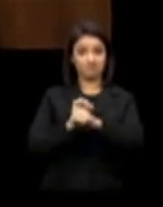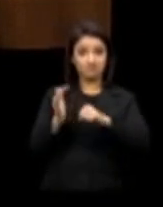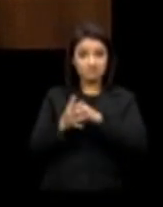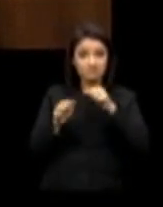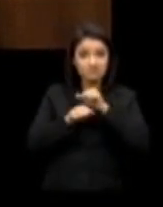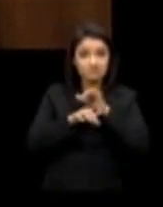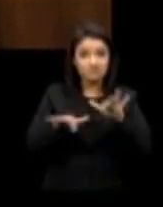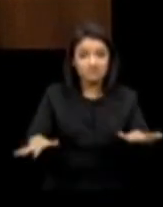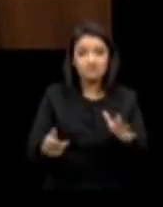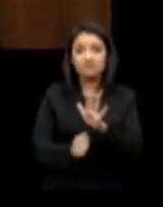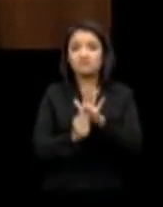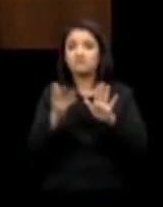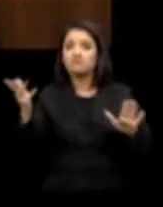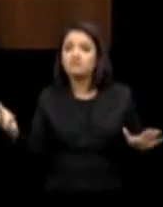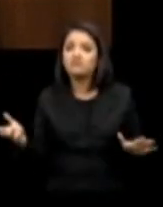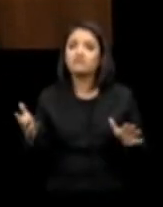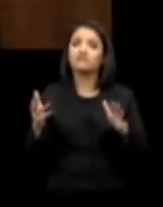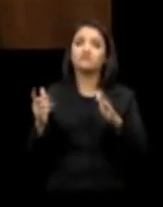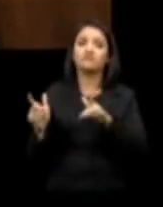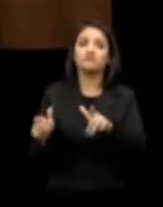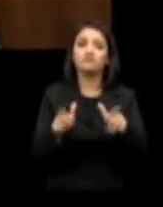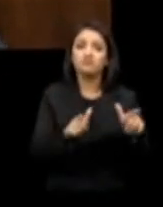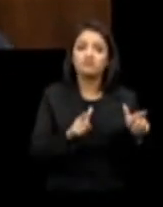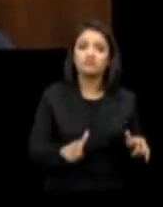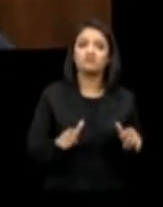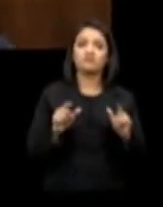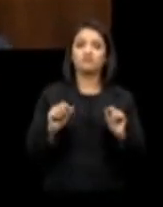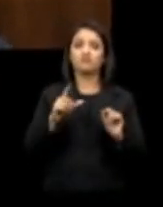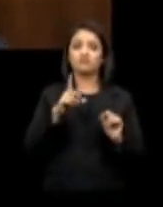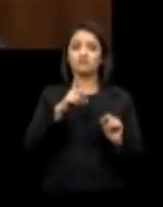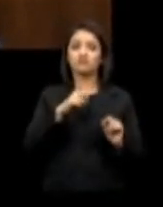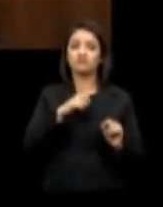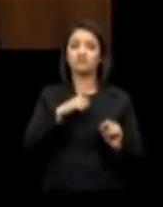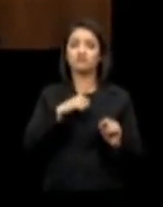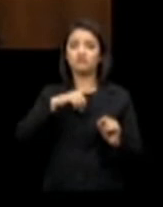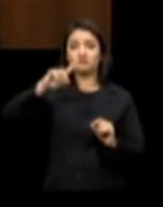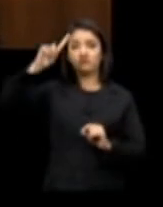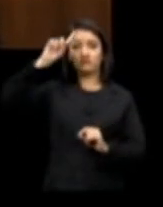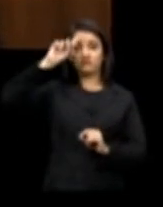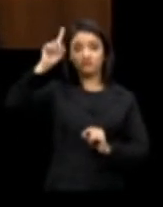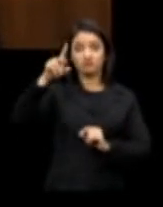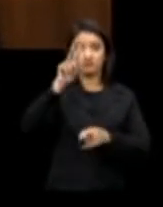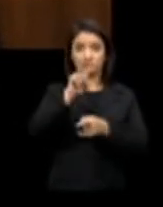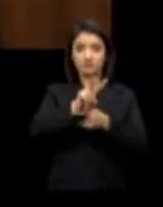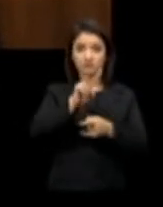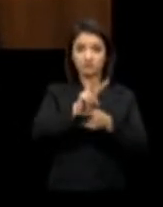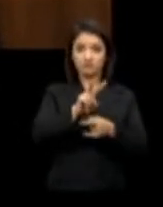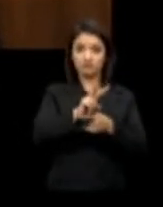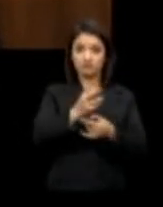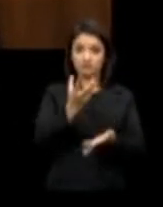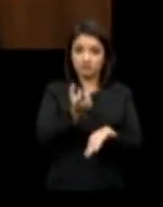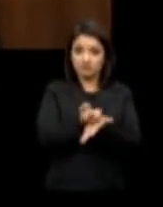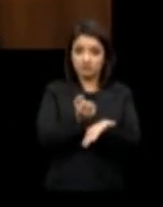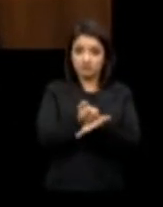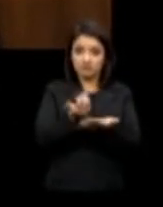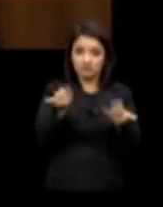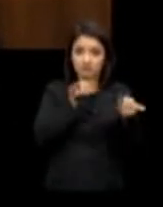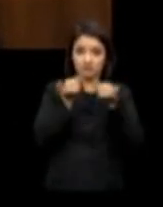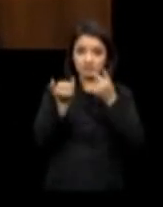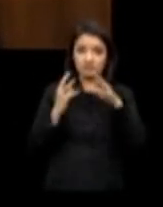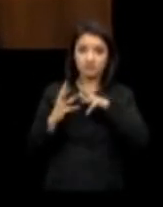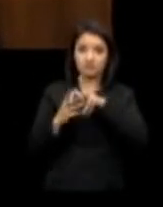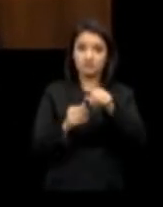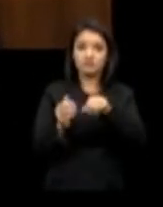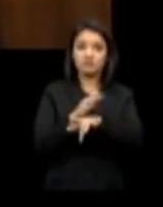Global Privacy Assembly, que congrega autoridades de proteção de dados de todo o mundo, e o